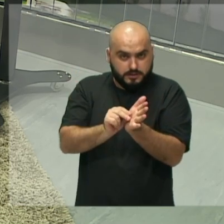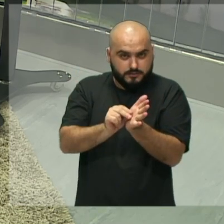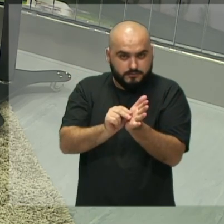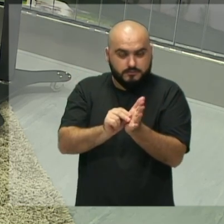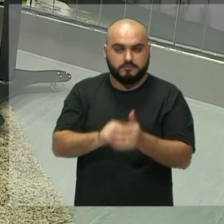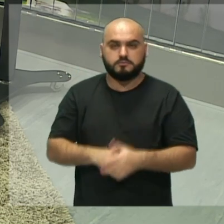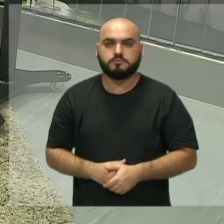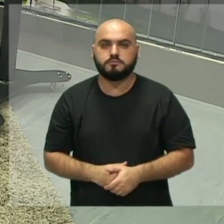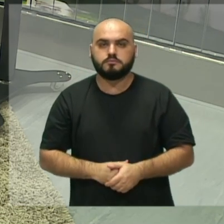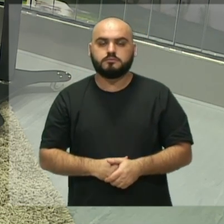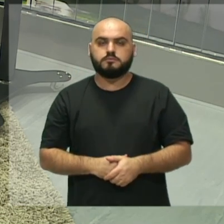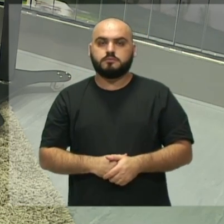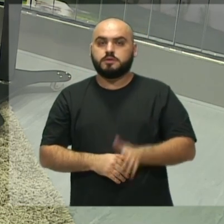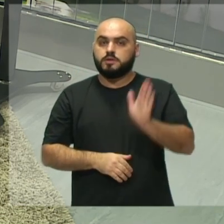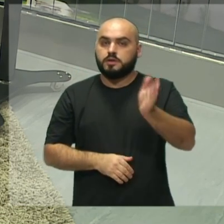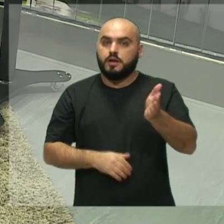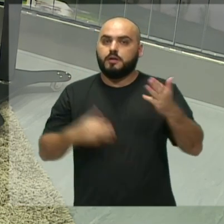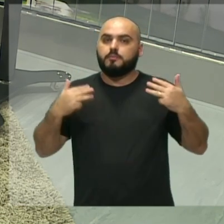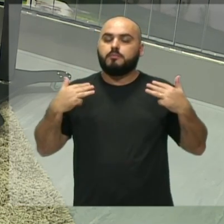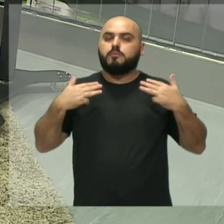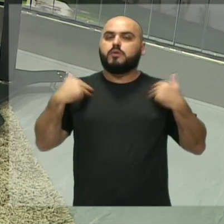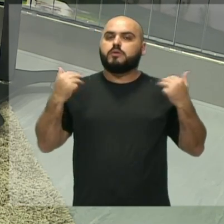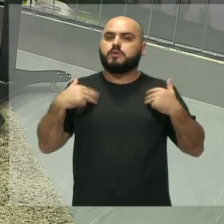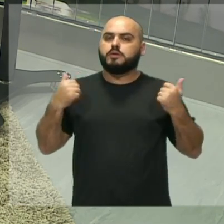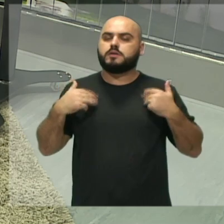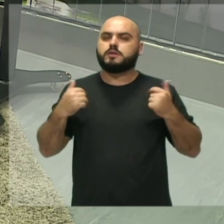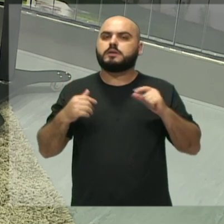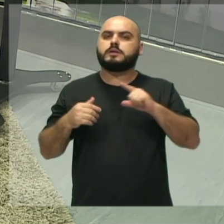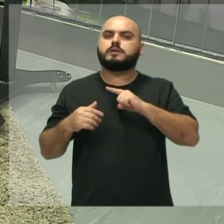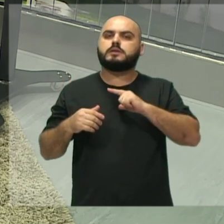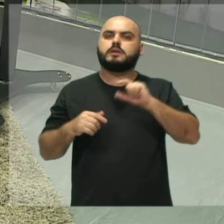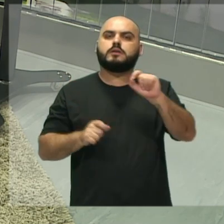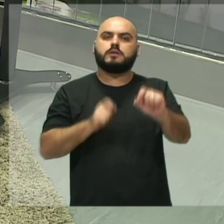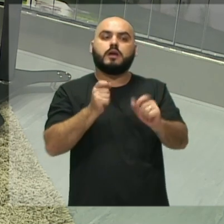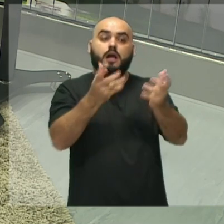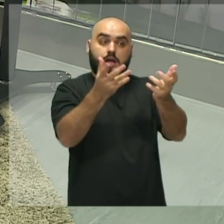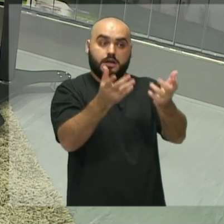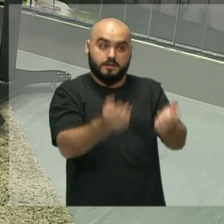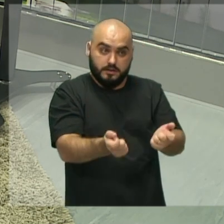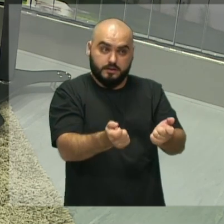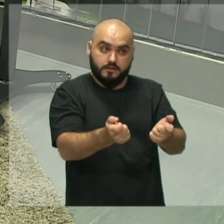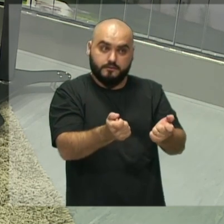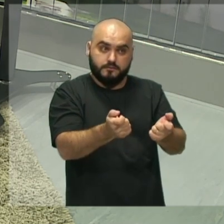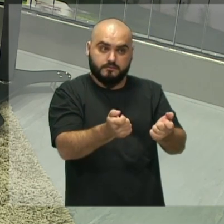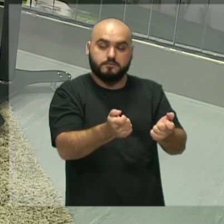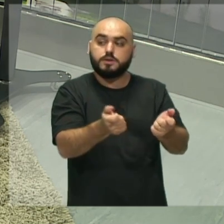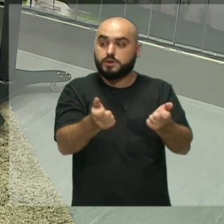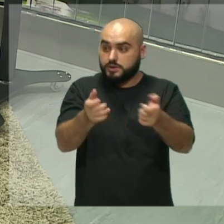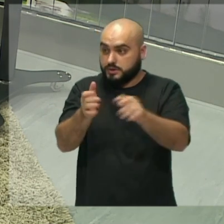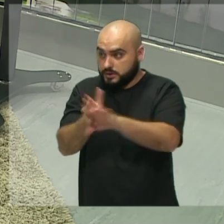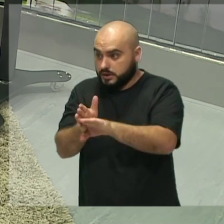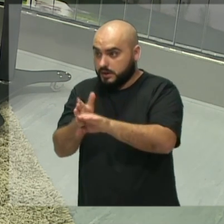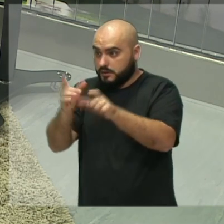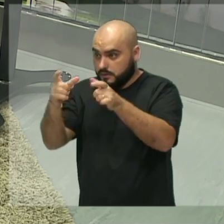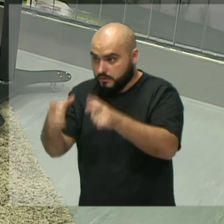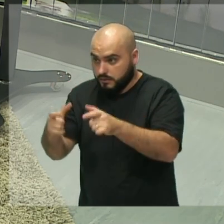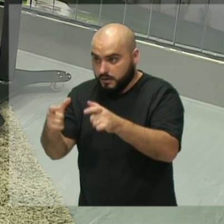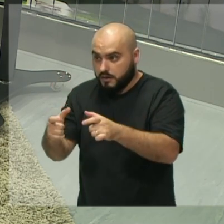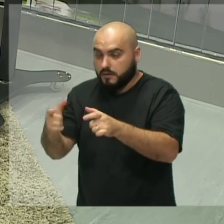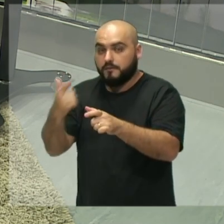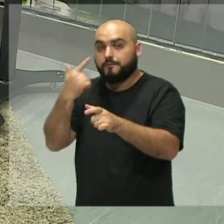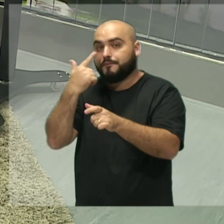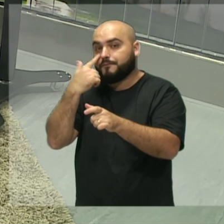o motorista muitas vezes aceitava a corrida, chegava no local, ao chegar no local